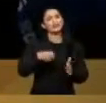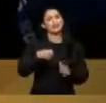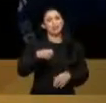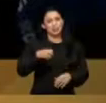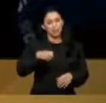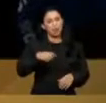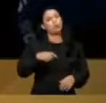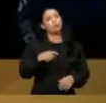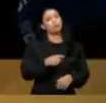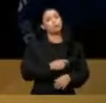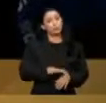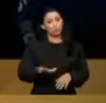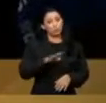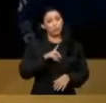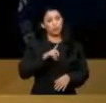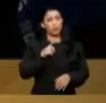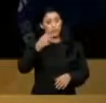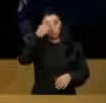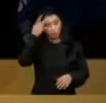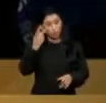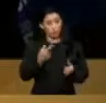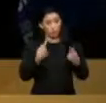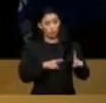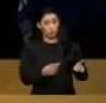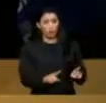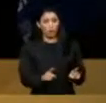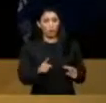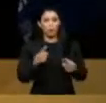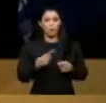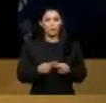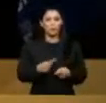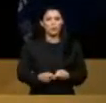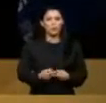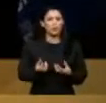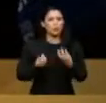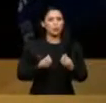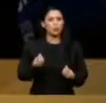ofendido. E isso se dá porque, tratando-se de conduta